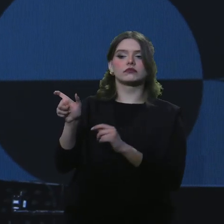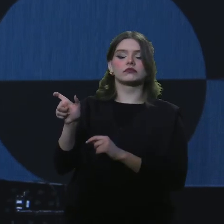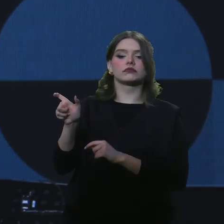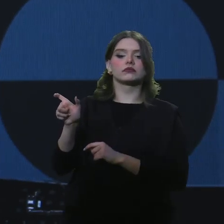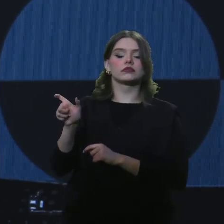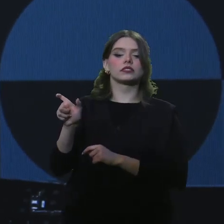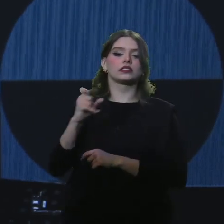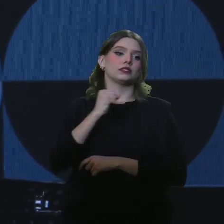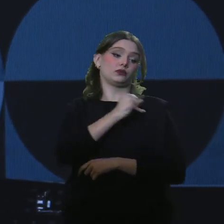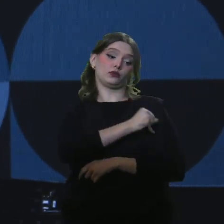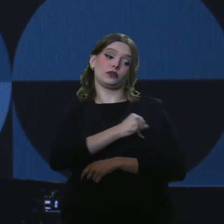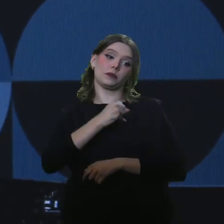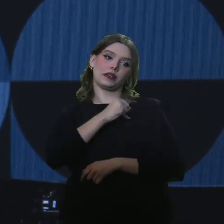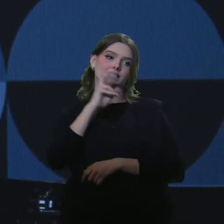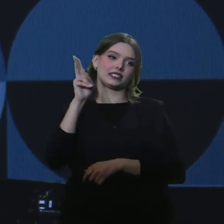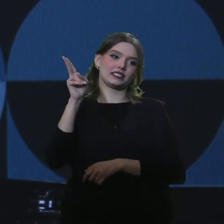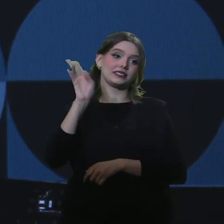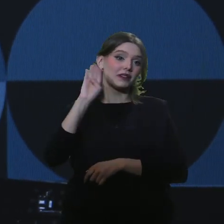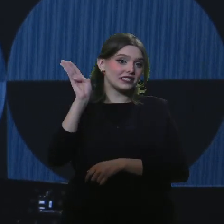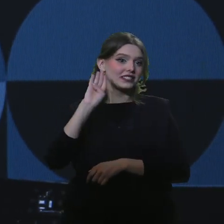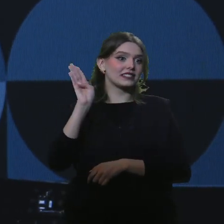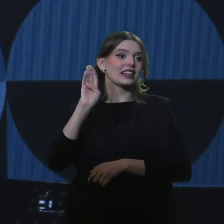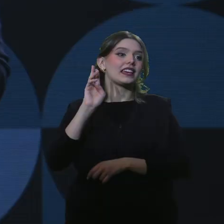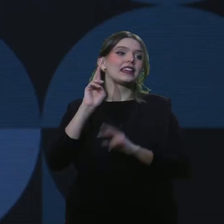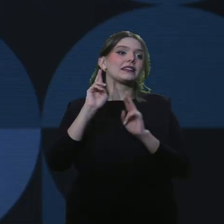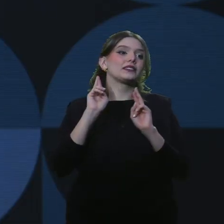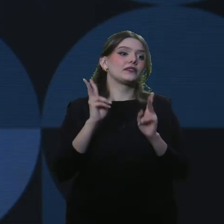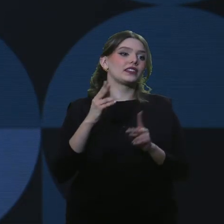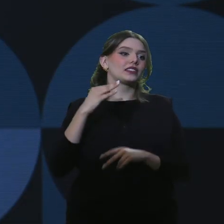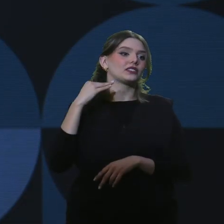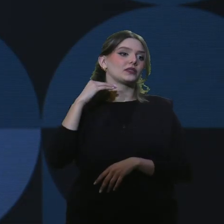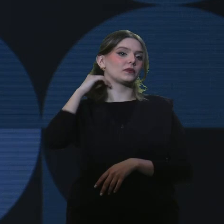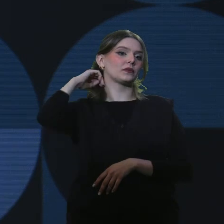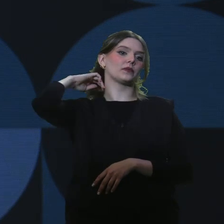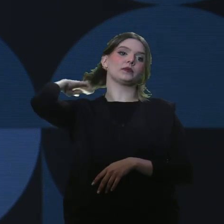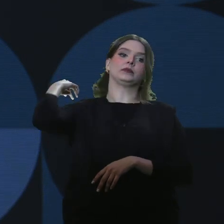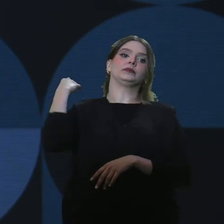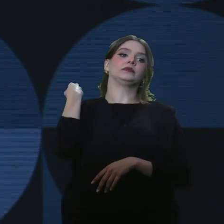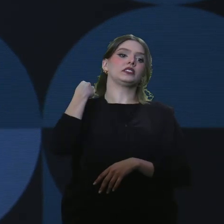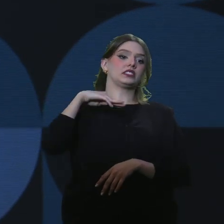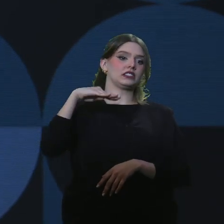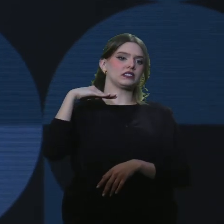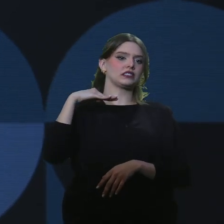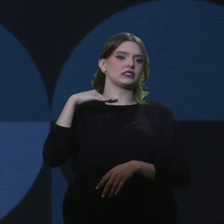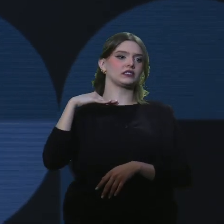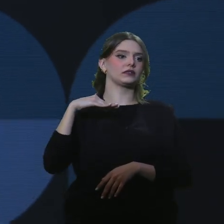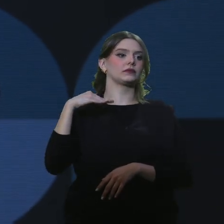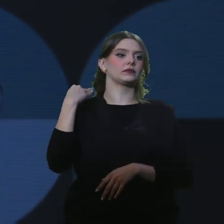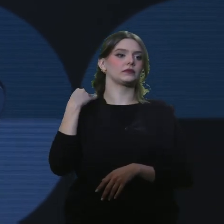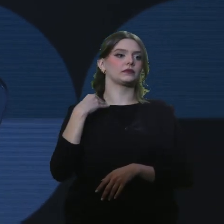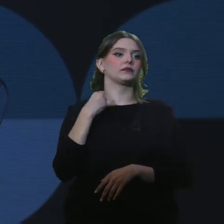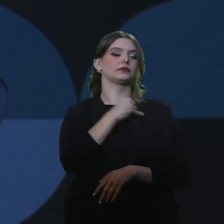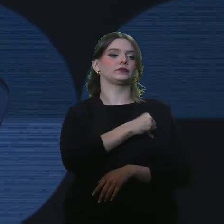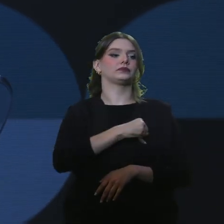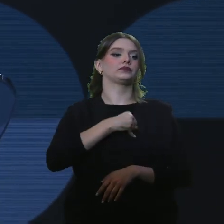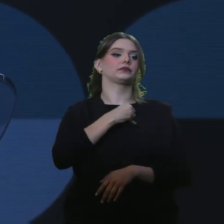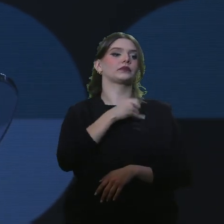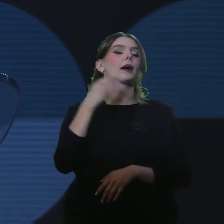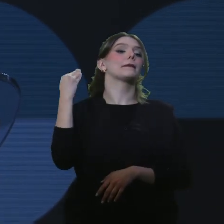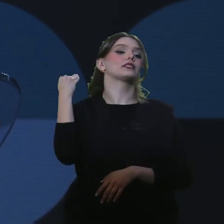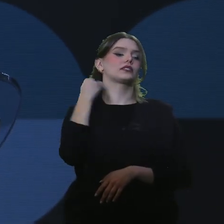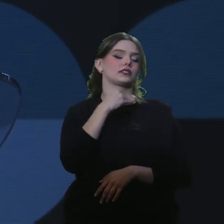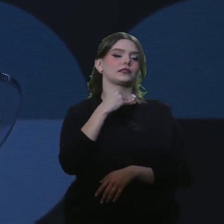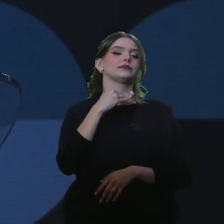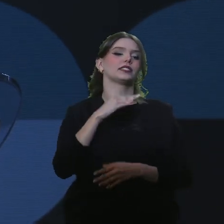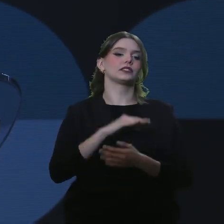João Batista não era normal. Sabe, mas uma das coisas que é aplicável aqui é que você